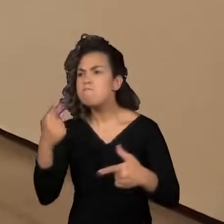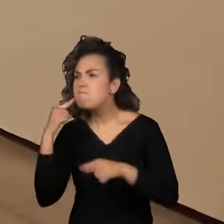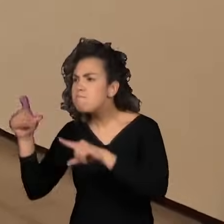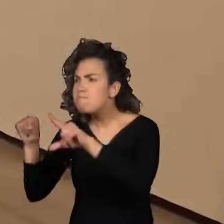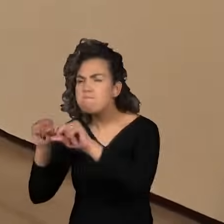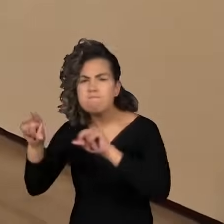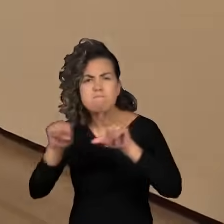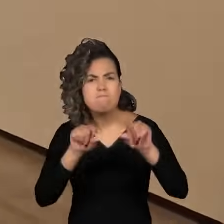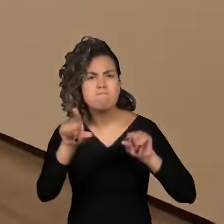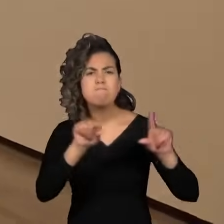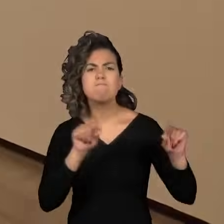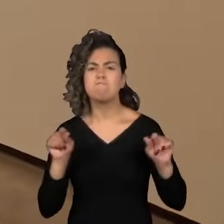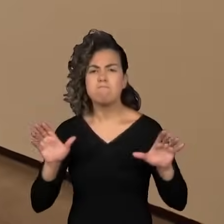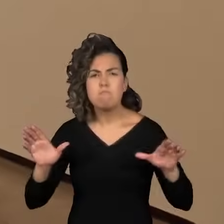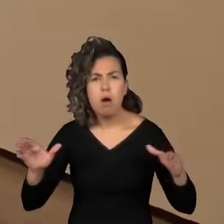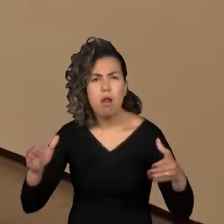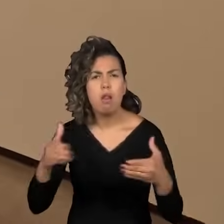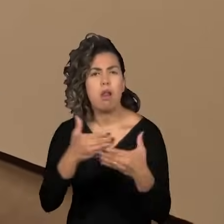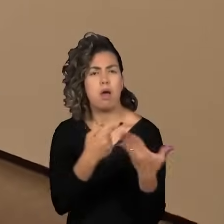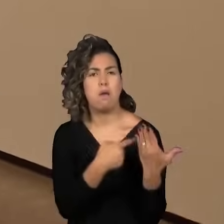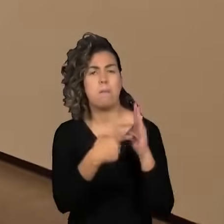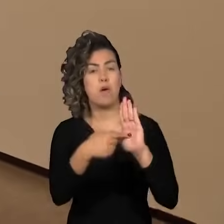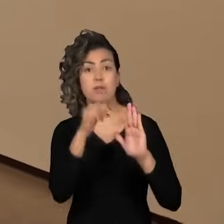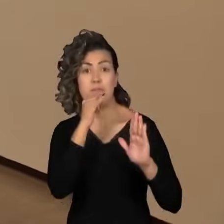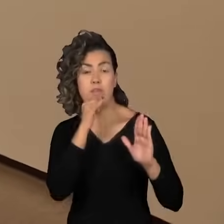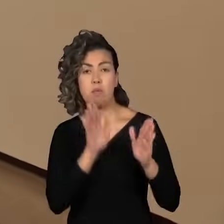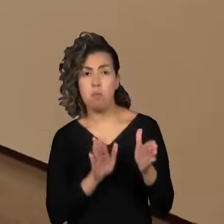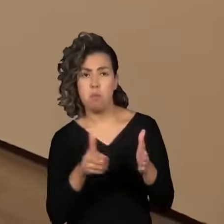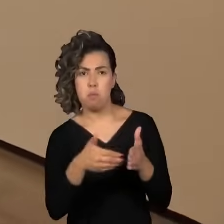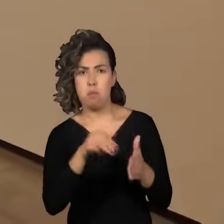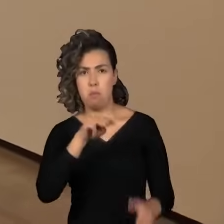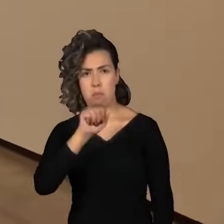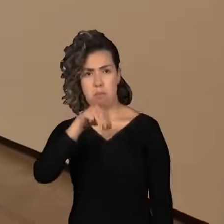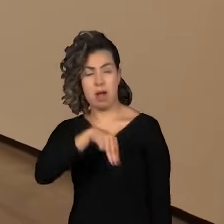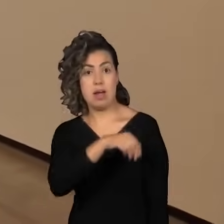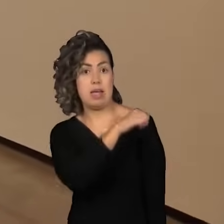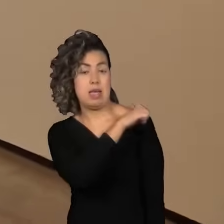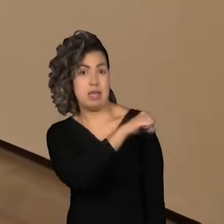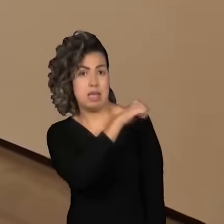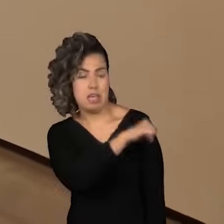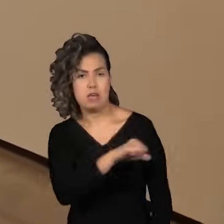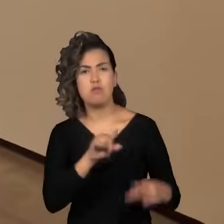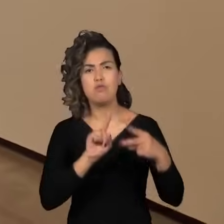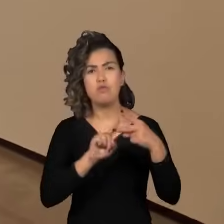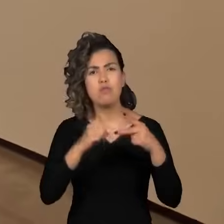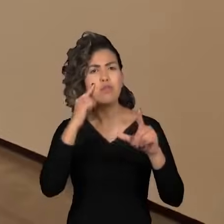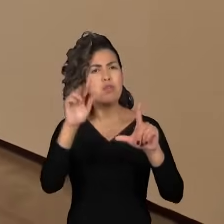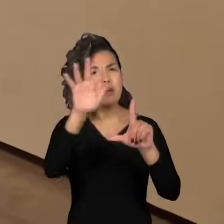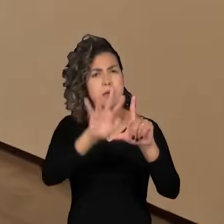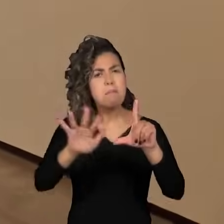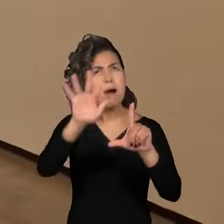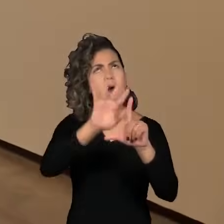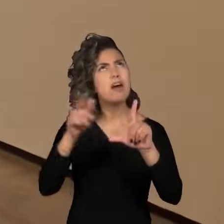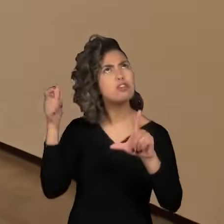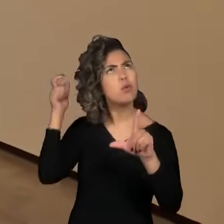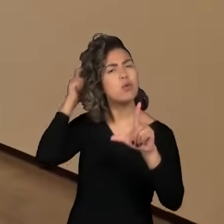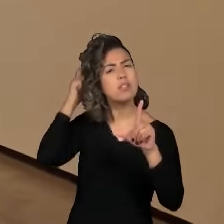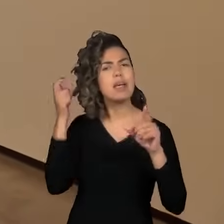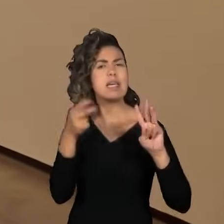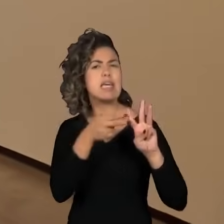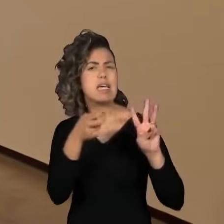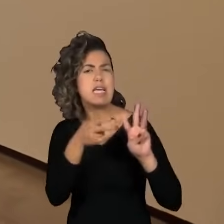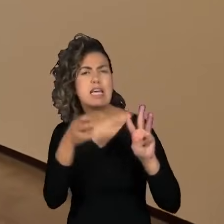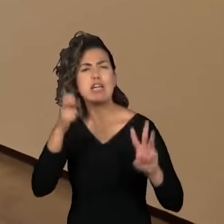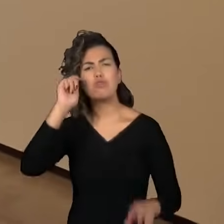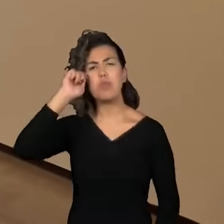sido criados. Seriam eles o MAM do Rio de Janeiro, o Museu de Imagens do Inconsciente, o do Índio, o do Negro e o de